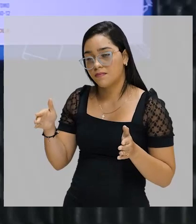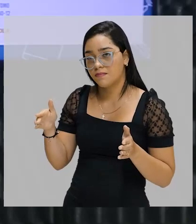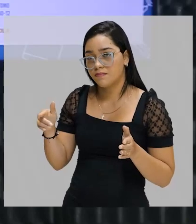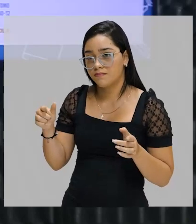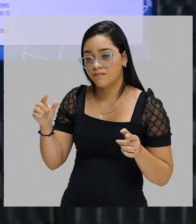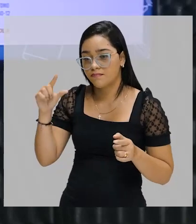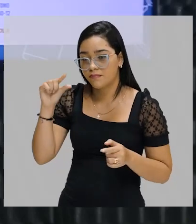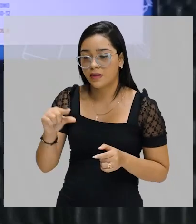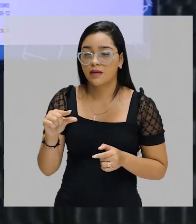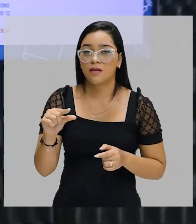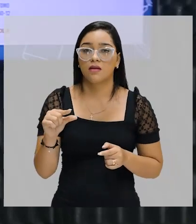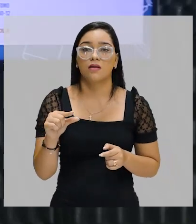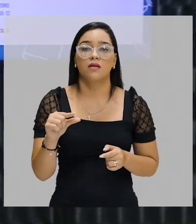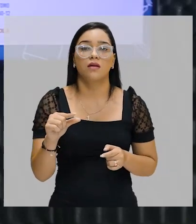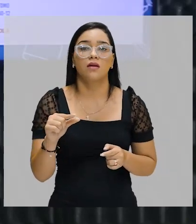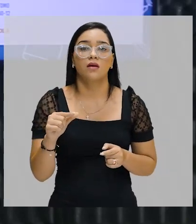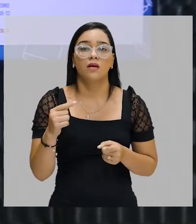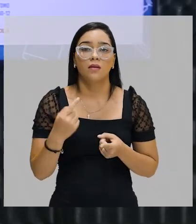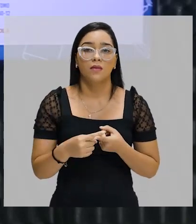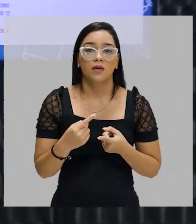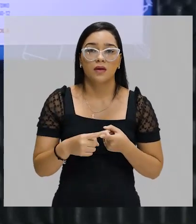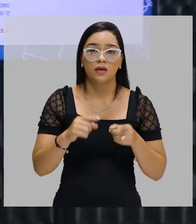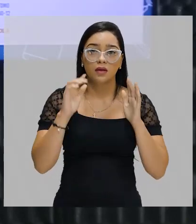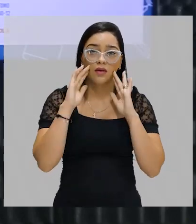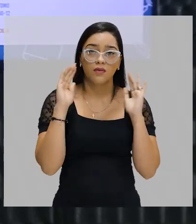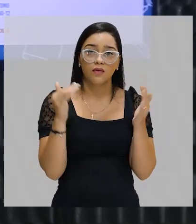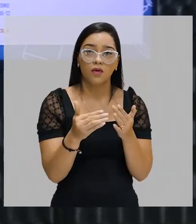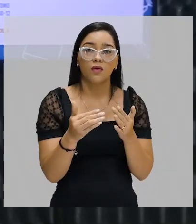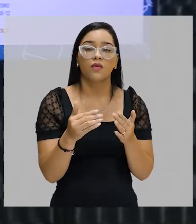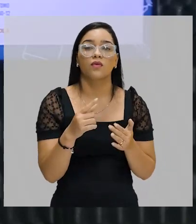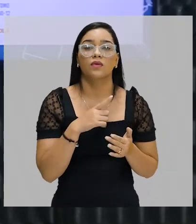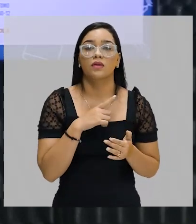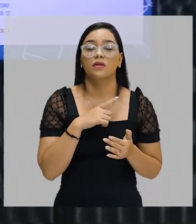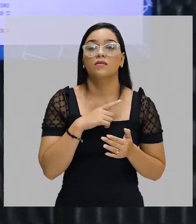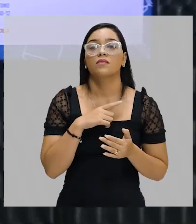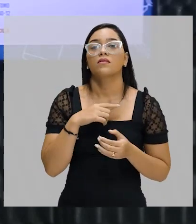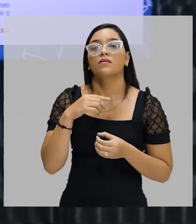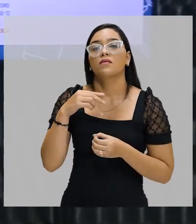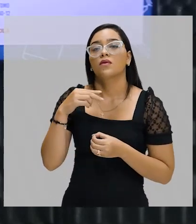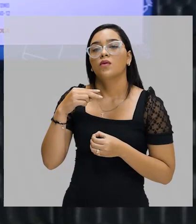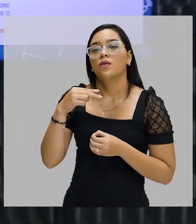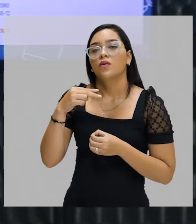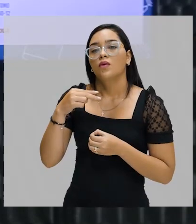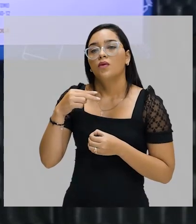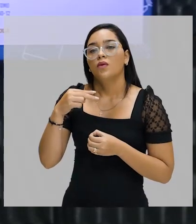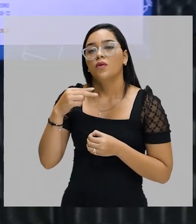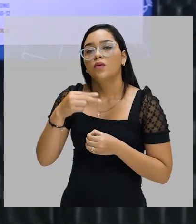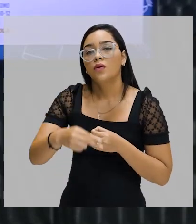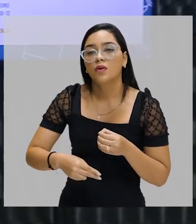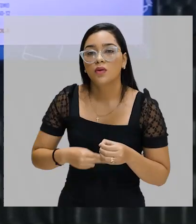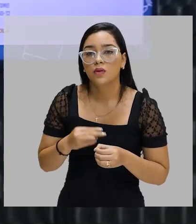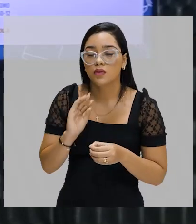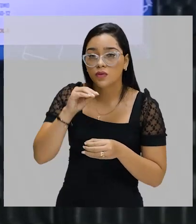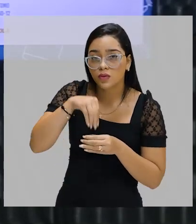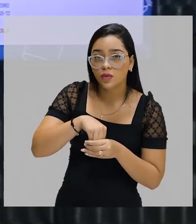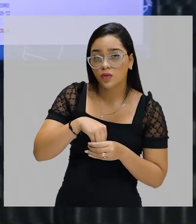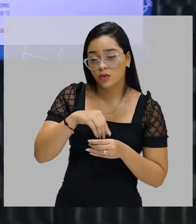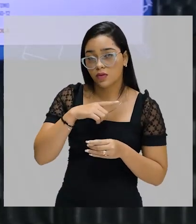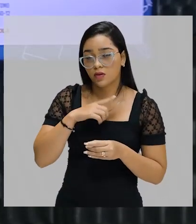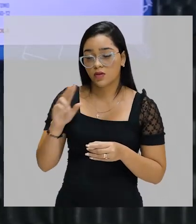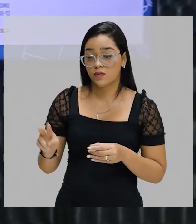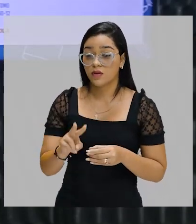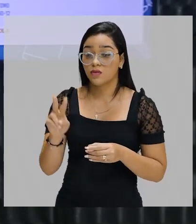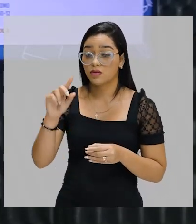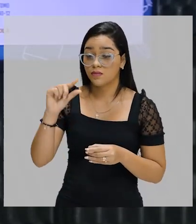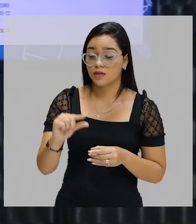pequena, ela está concentrada, né, no seu núcleo, tá ok? Então nós estamos falando de valores